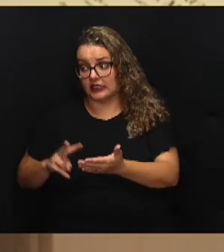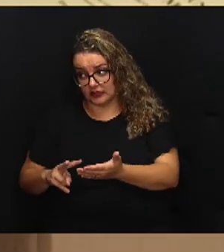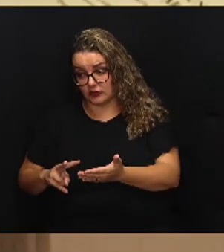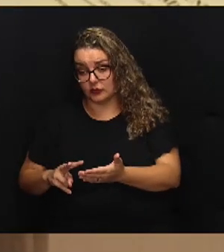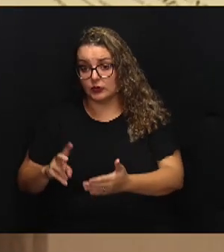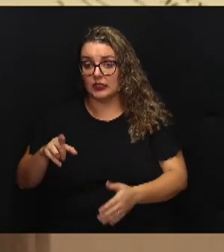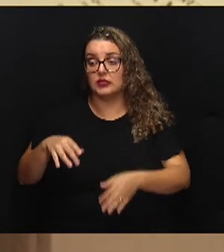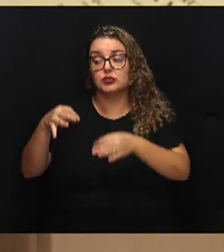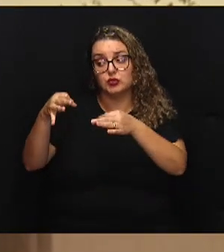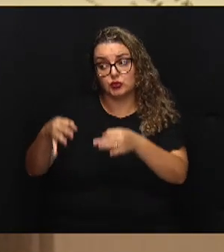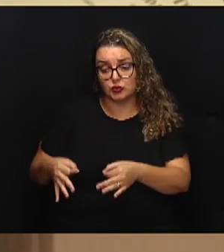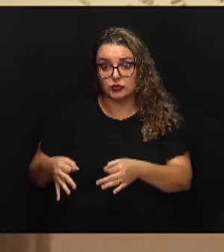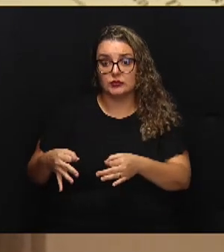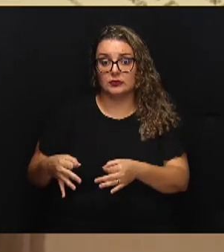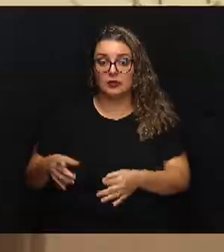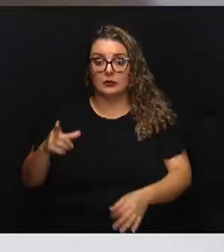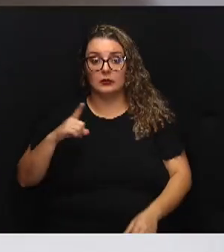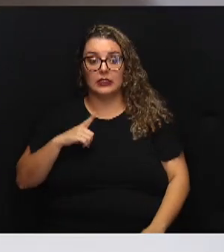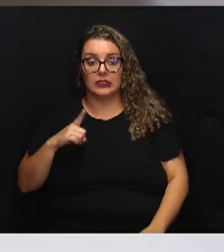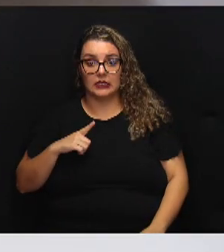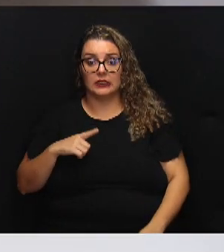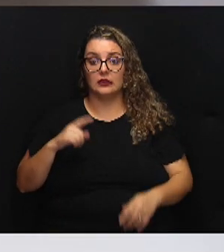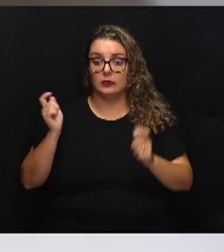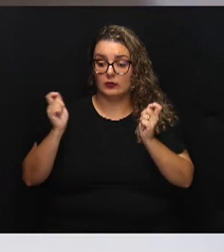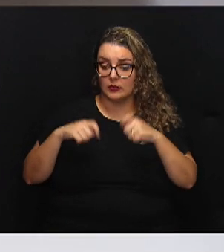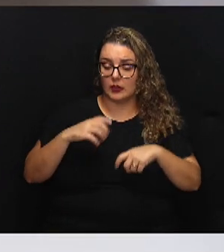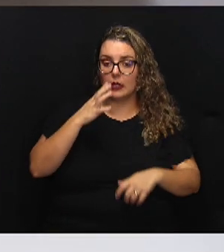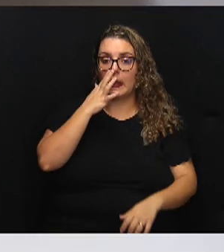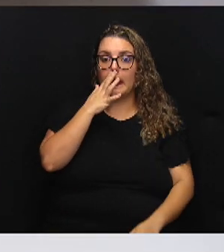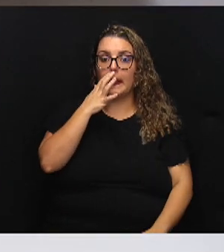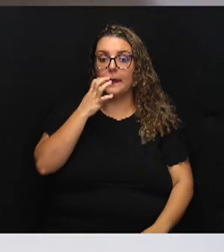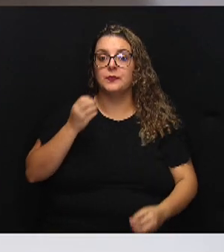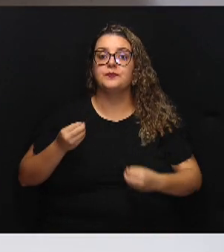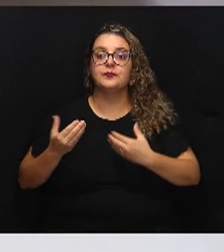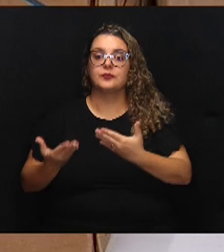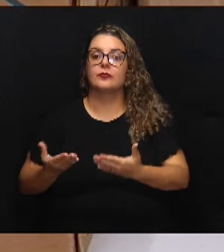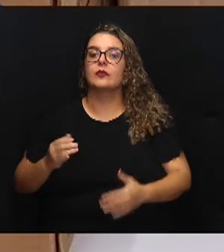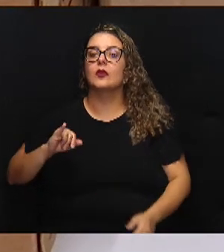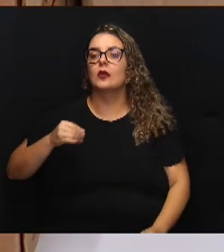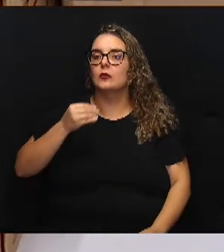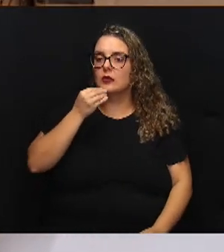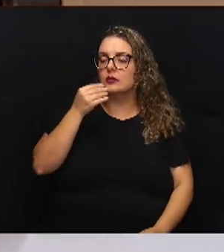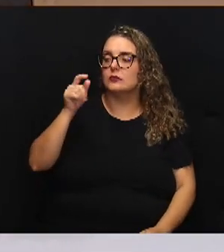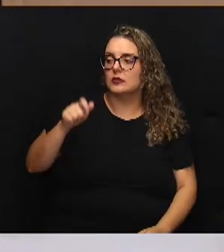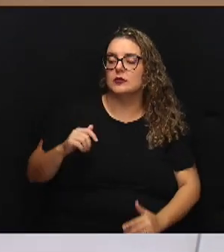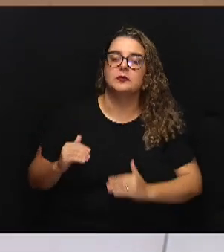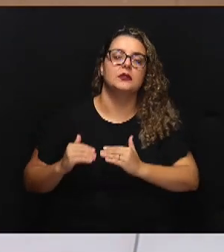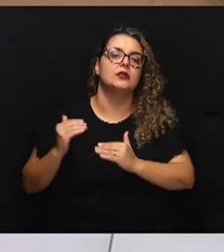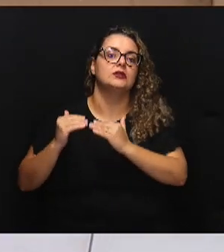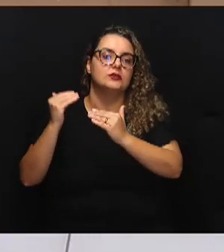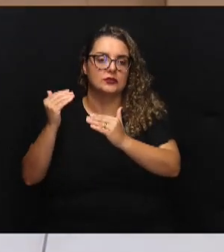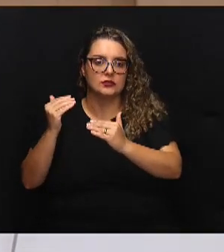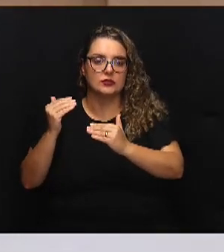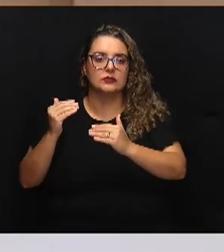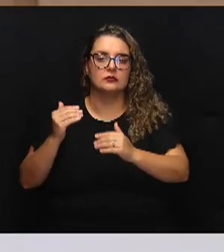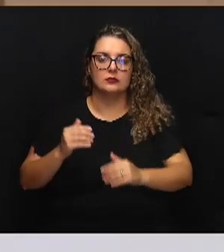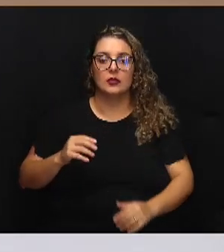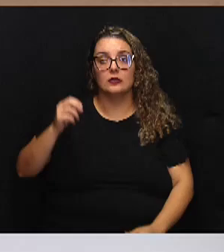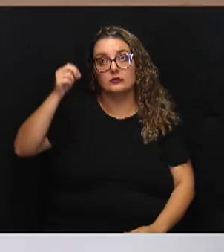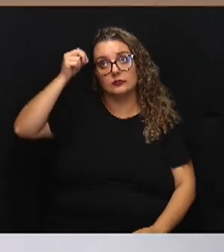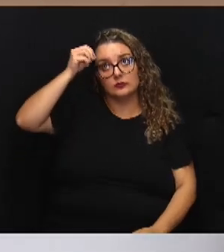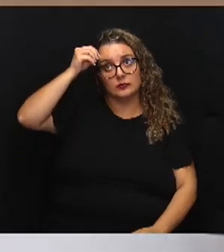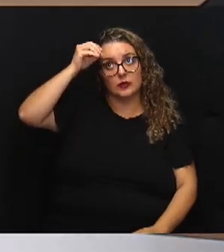é justamente para que você tenha a possibilidade de dar oportunidade da pessoa crescer, da pessoa evoluir, da